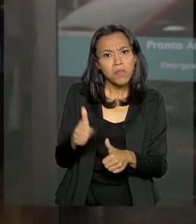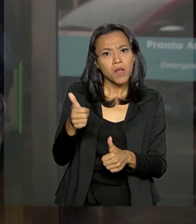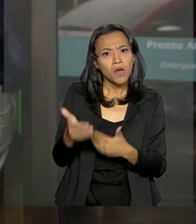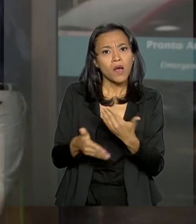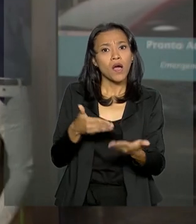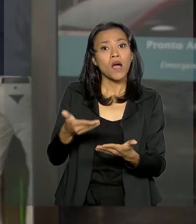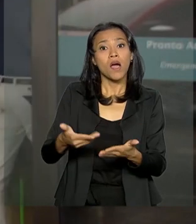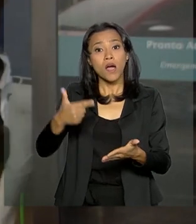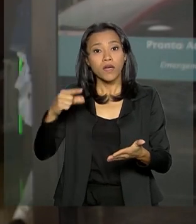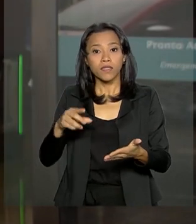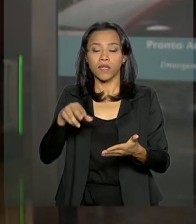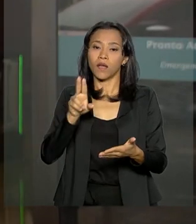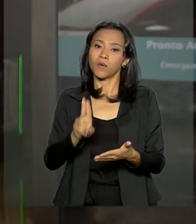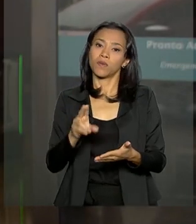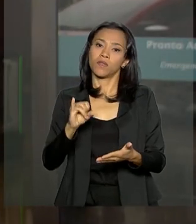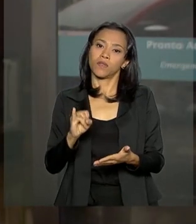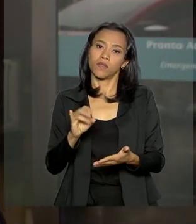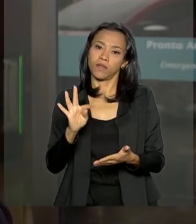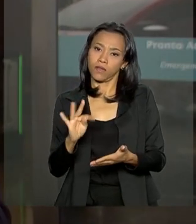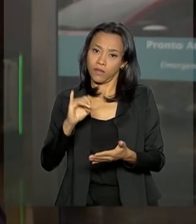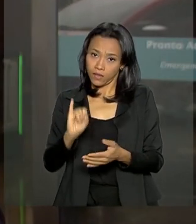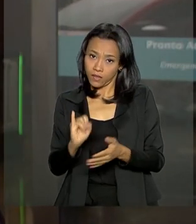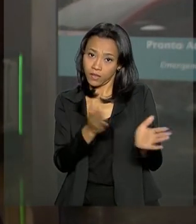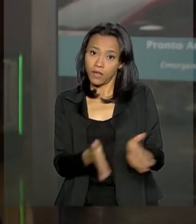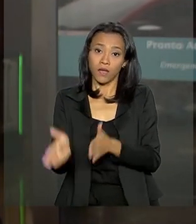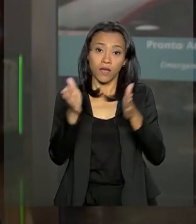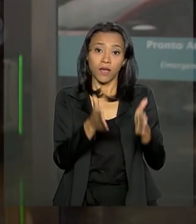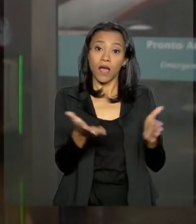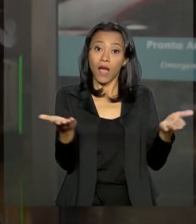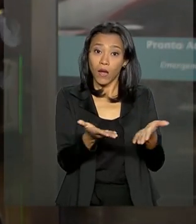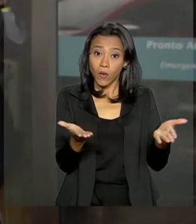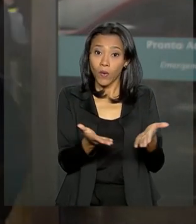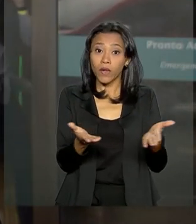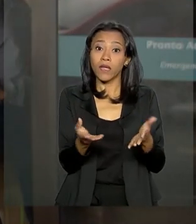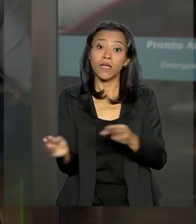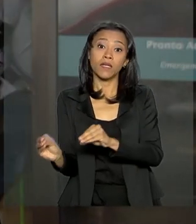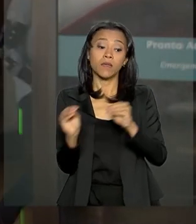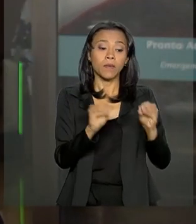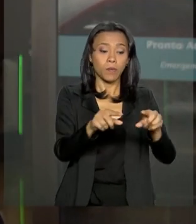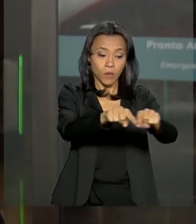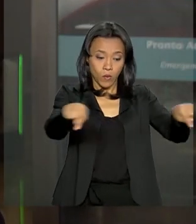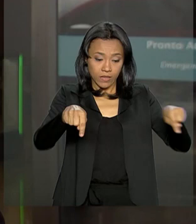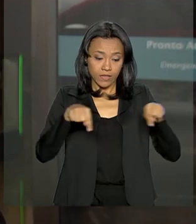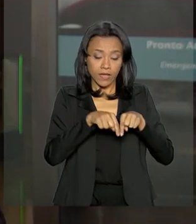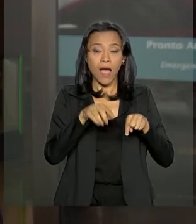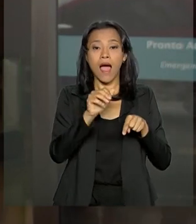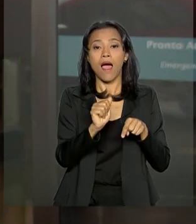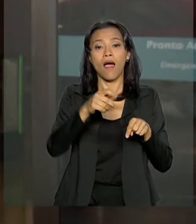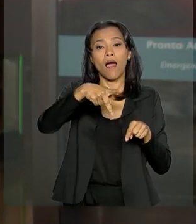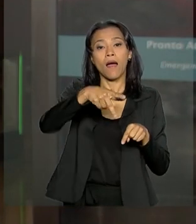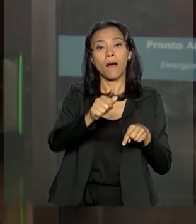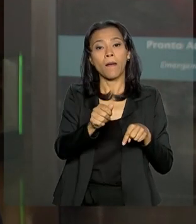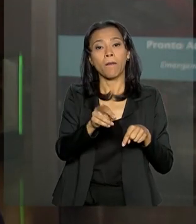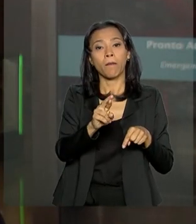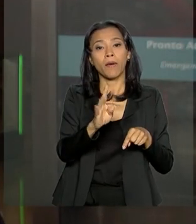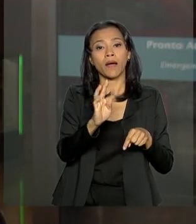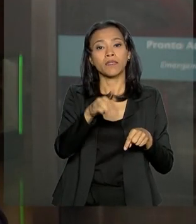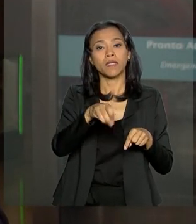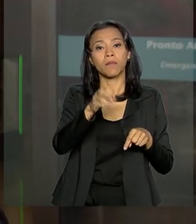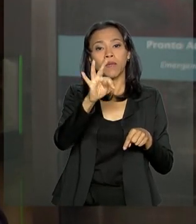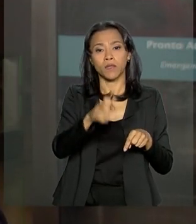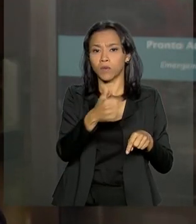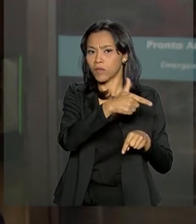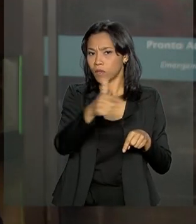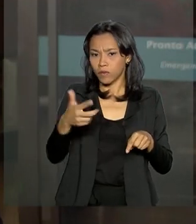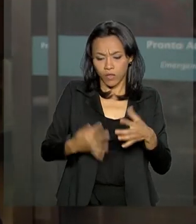de terapia semi-intensiva para um regime de apartamento. O presidente segue sem dor, sem